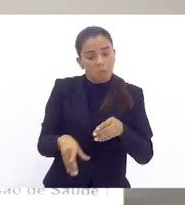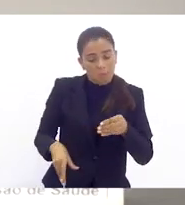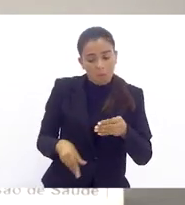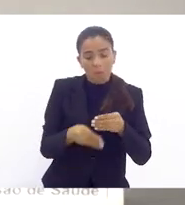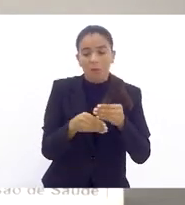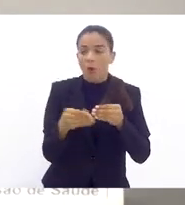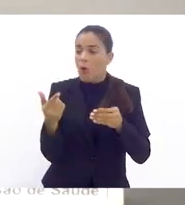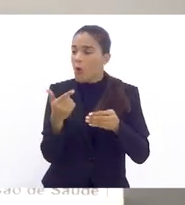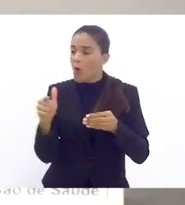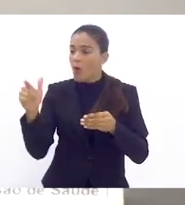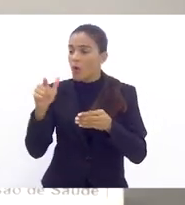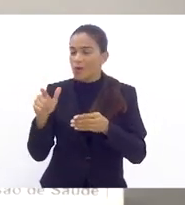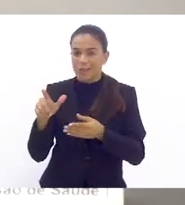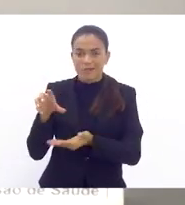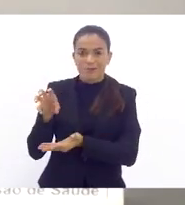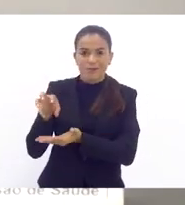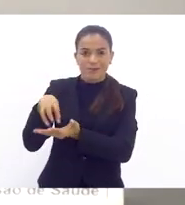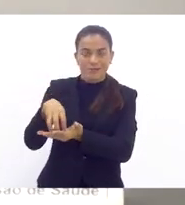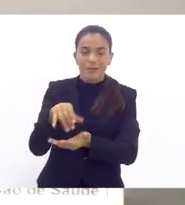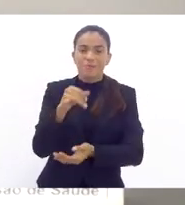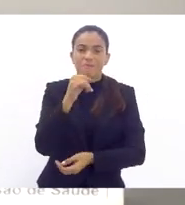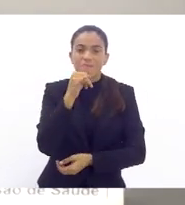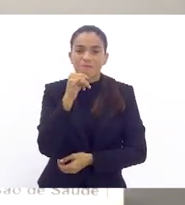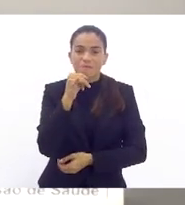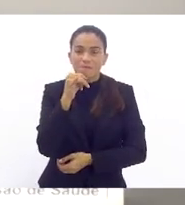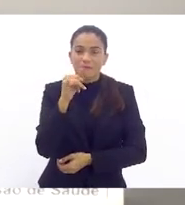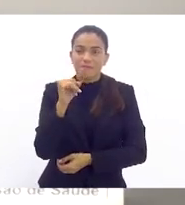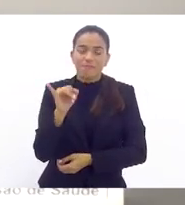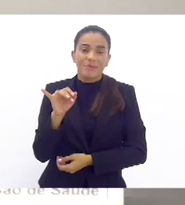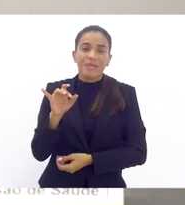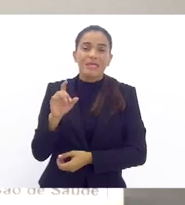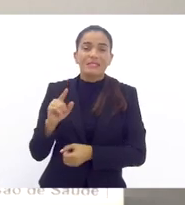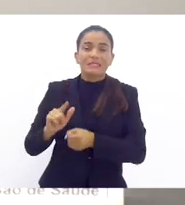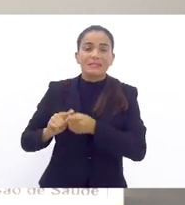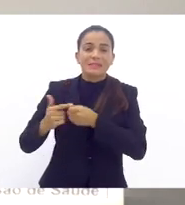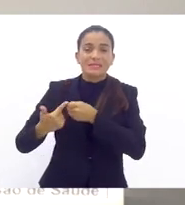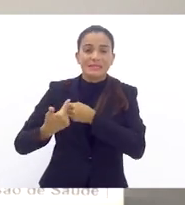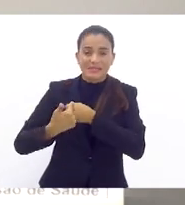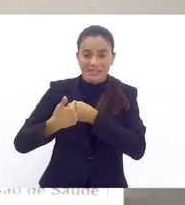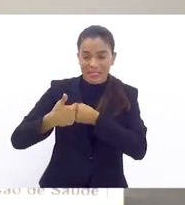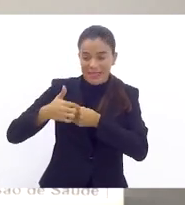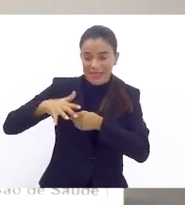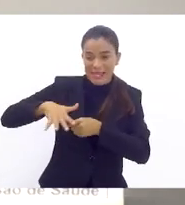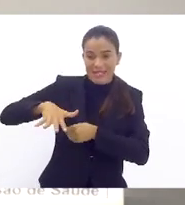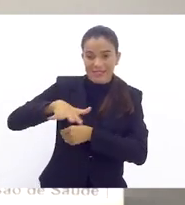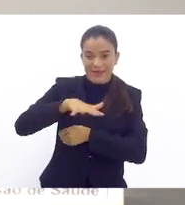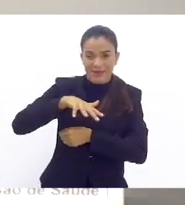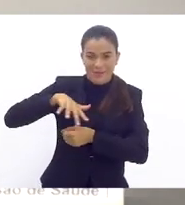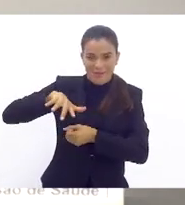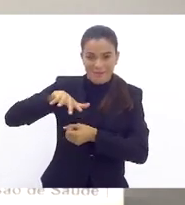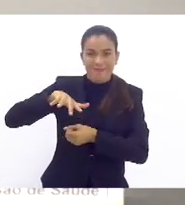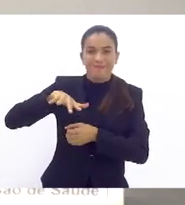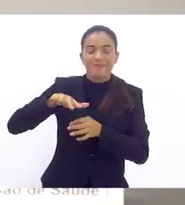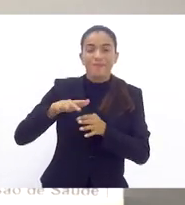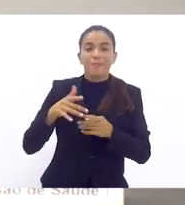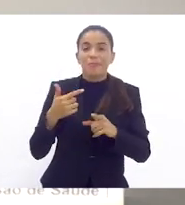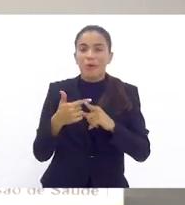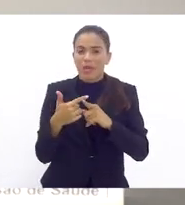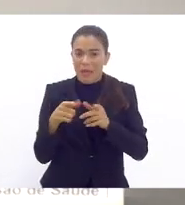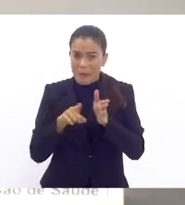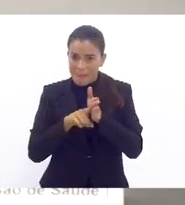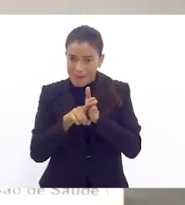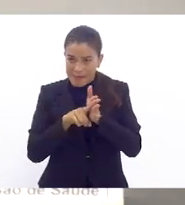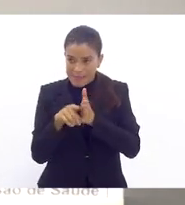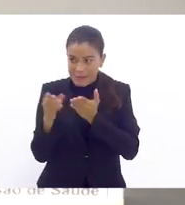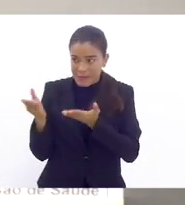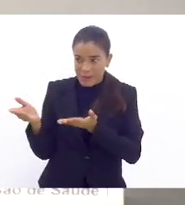com outras unidades, por exemplo, com as cidades da região metropolitana, porque, pela pesquisa feita